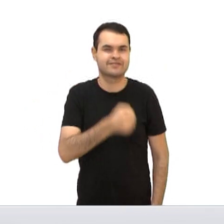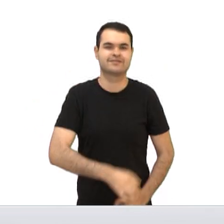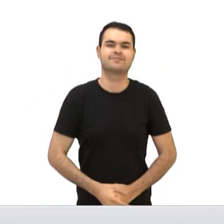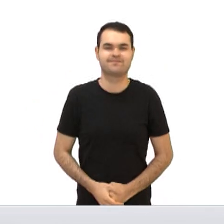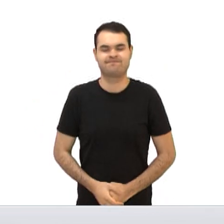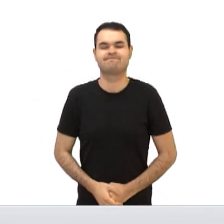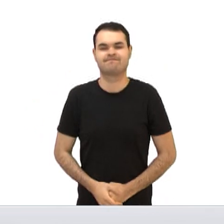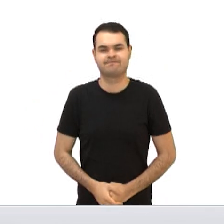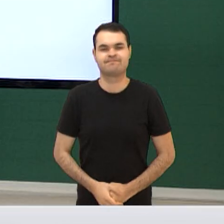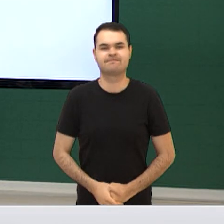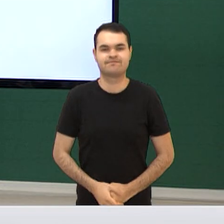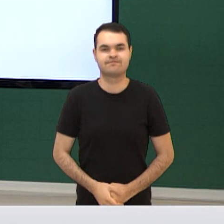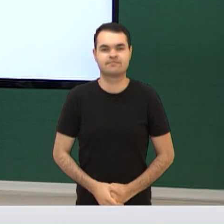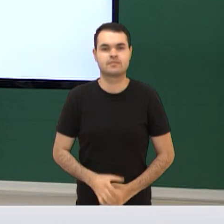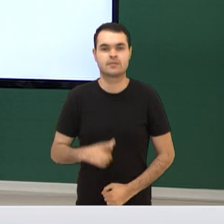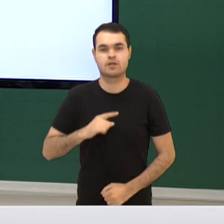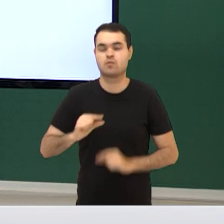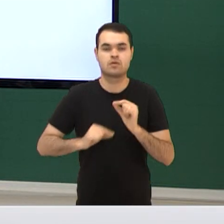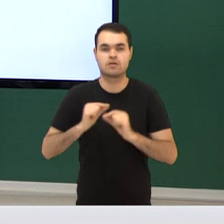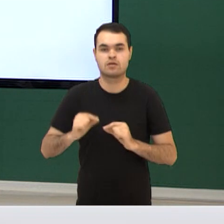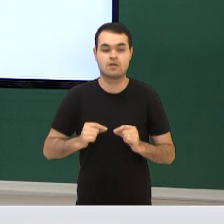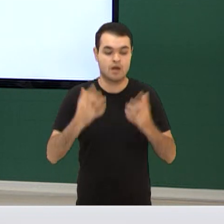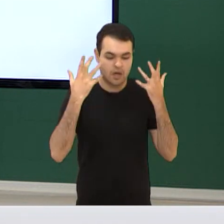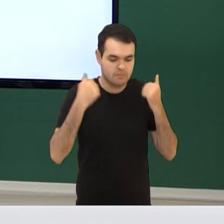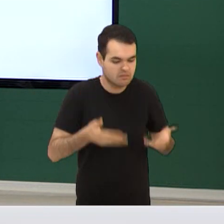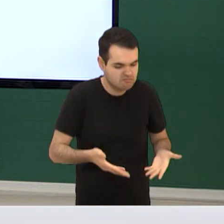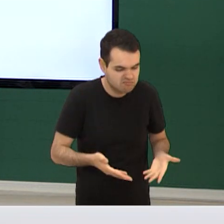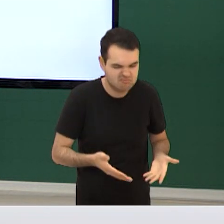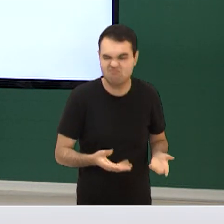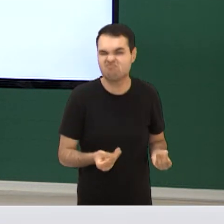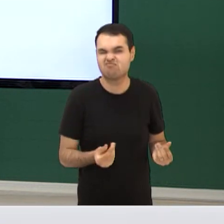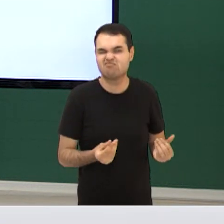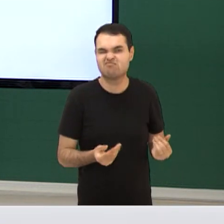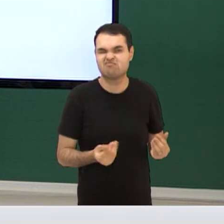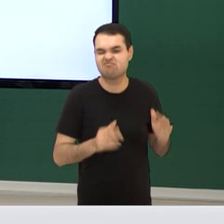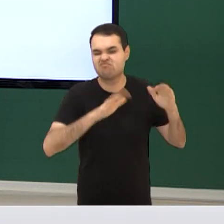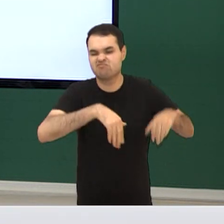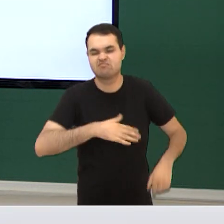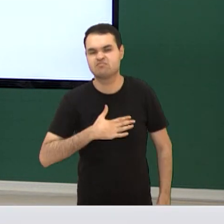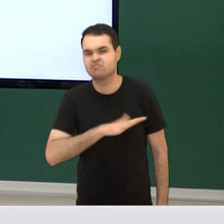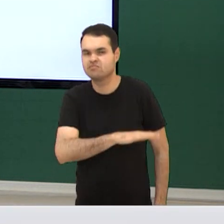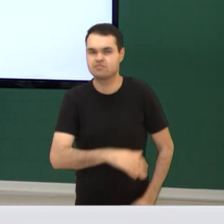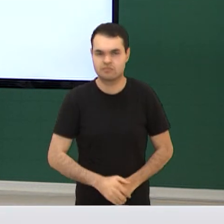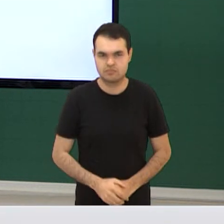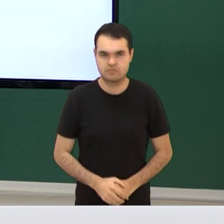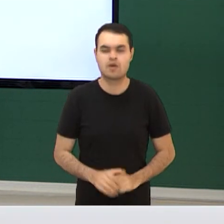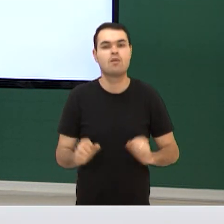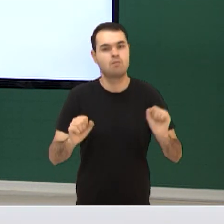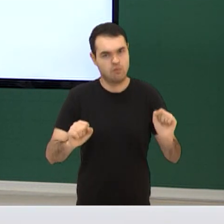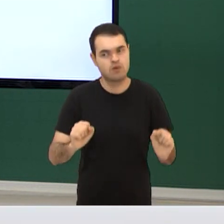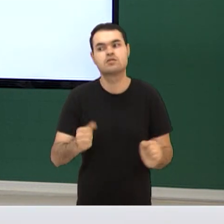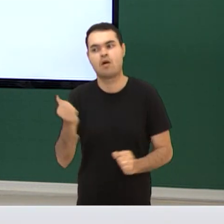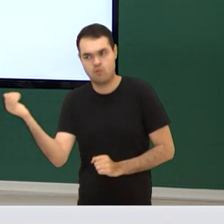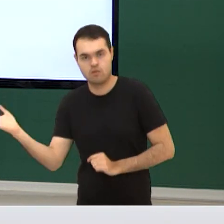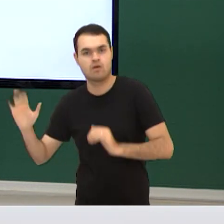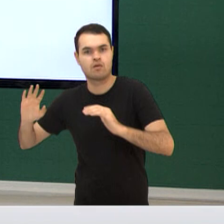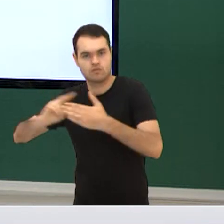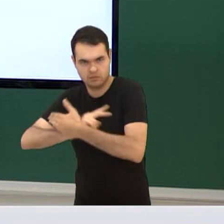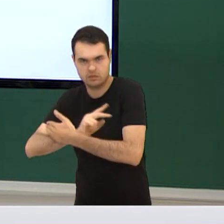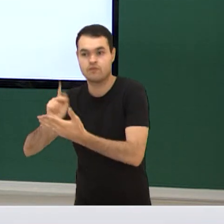Olha lá, hein? Letra C, o medo de contrair o novo coronavírus dos animais. E a letra